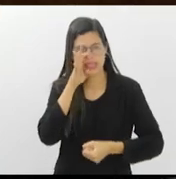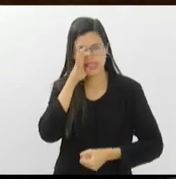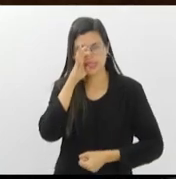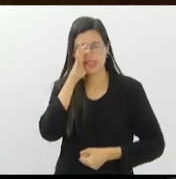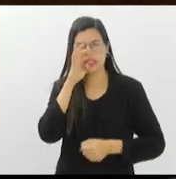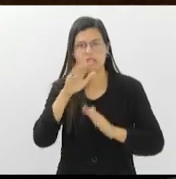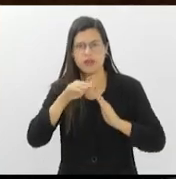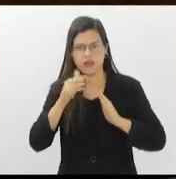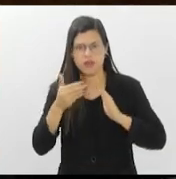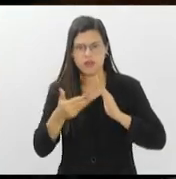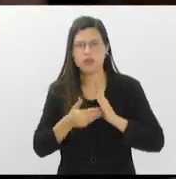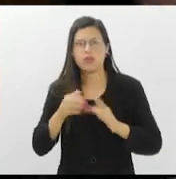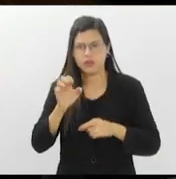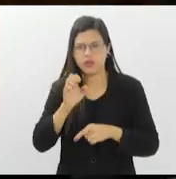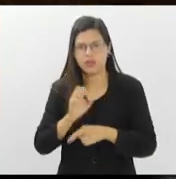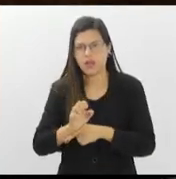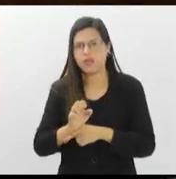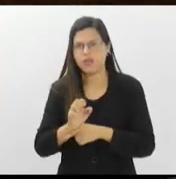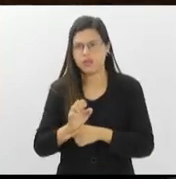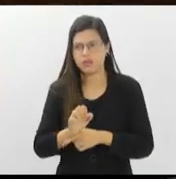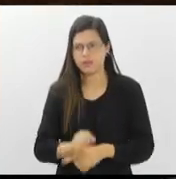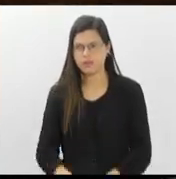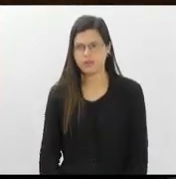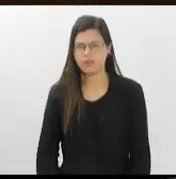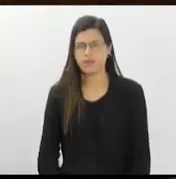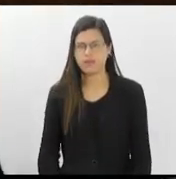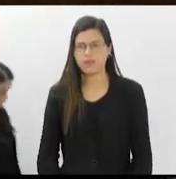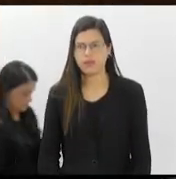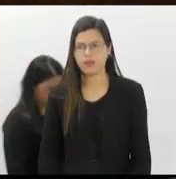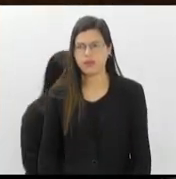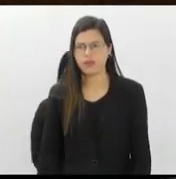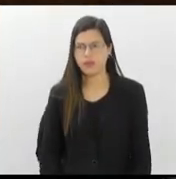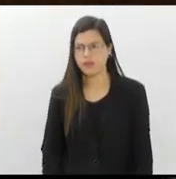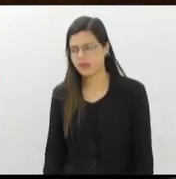aqui no nosso estado. E ter